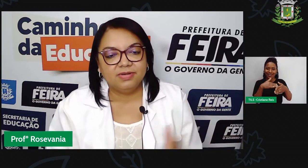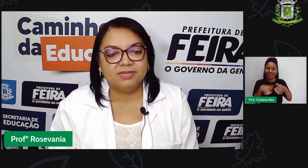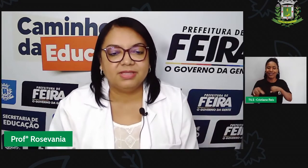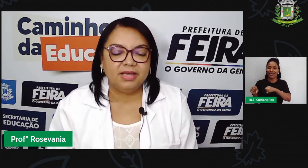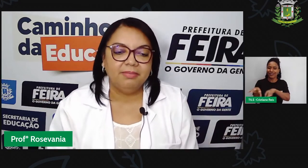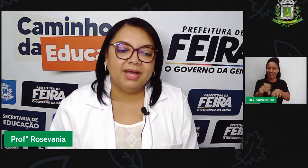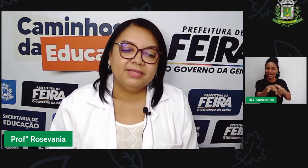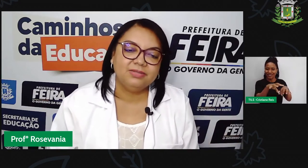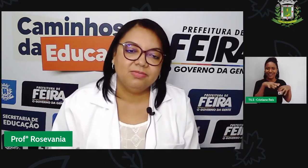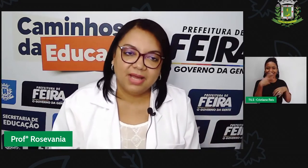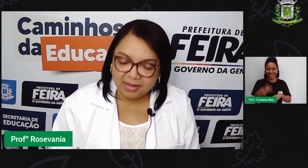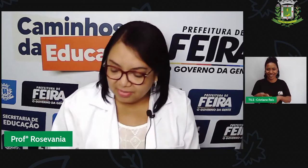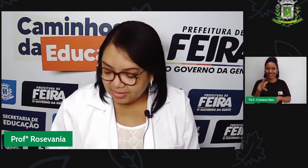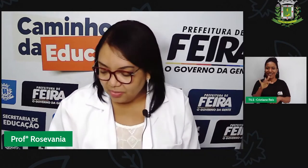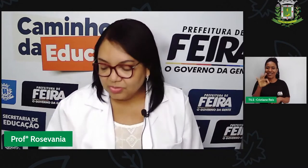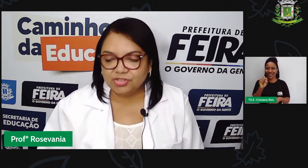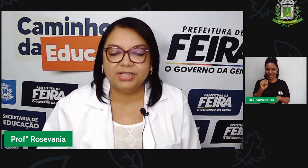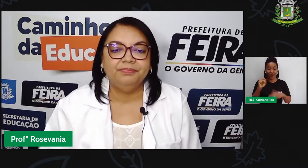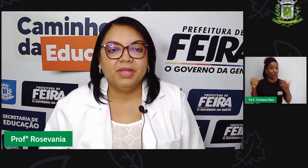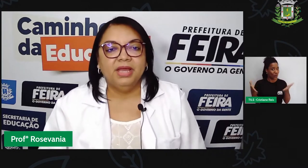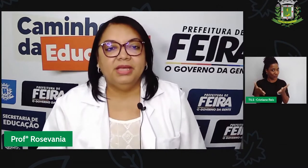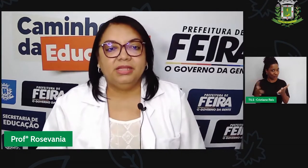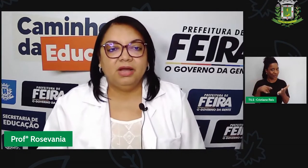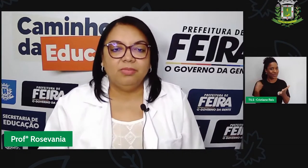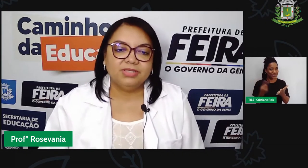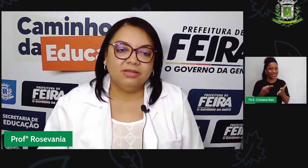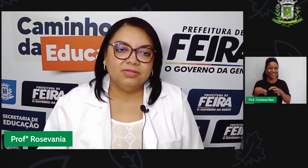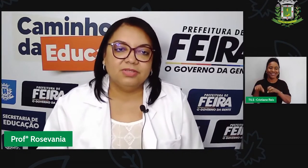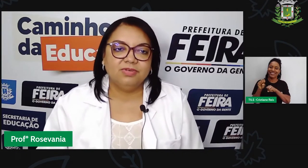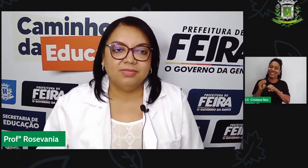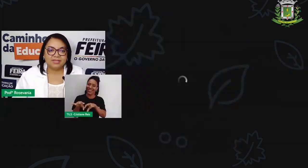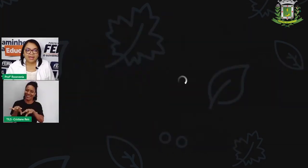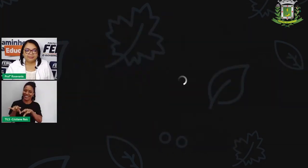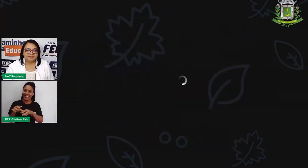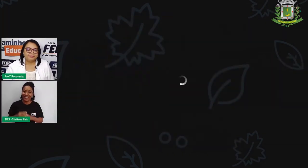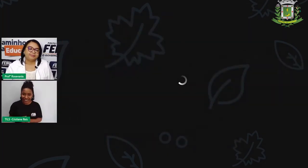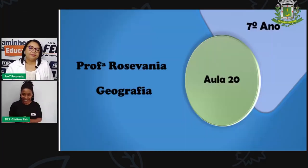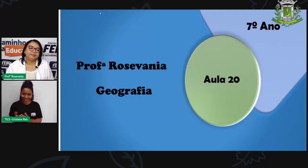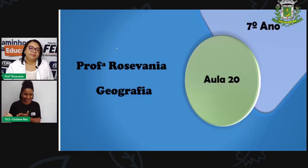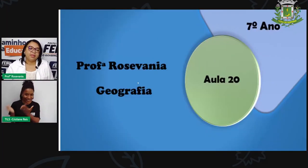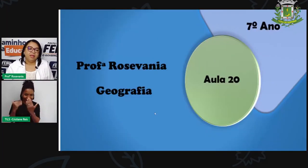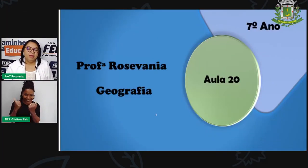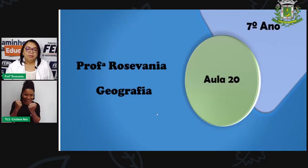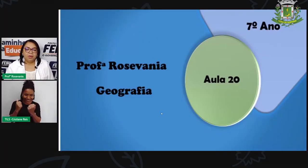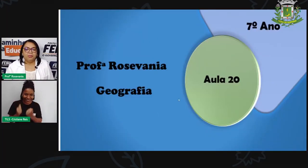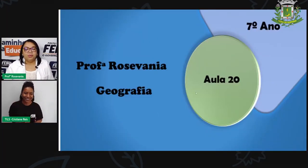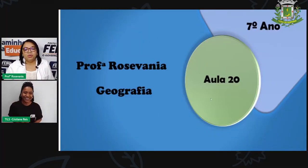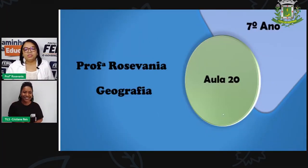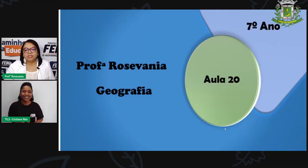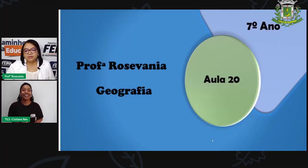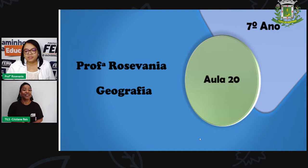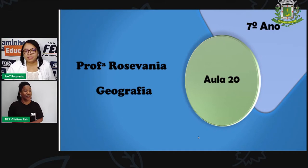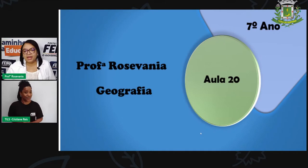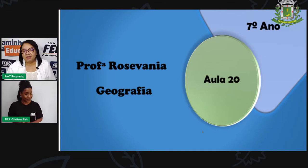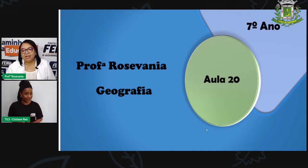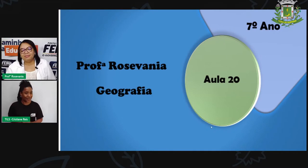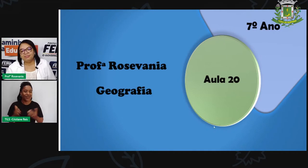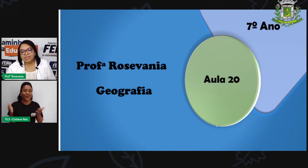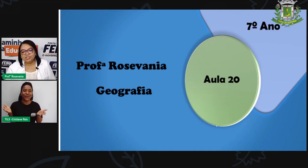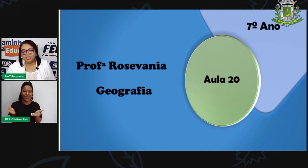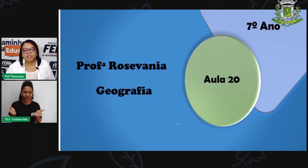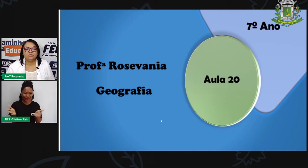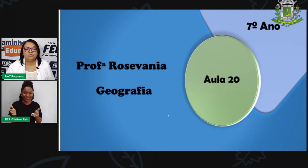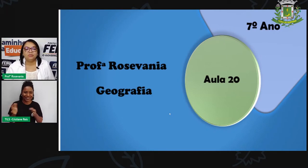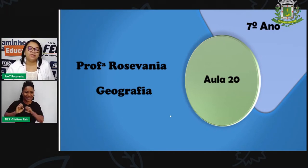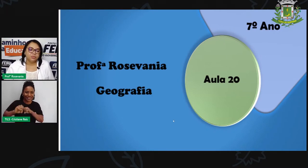nós vamos ter mais uma aula hoje. Então, meus alunos, vamos lá? Bom, hoje nós vamos ter a aula